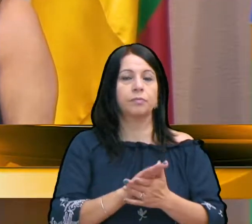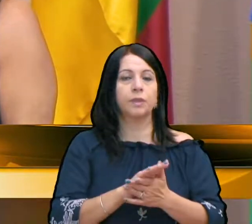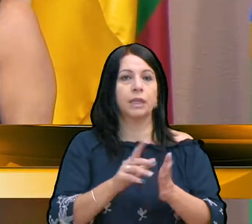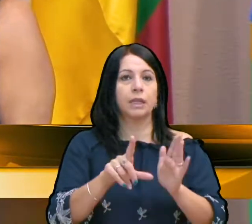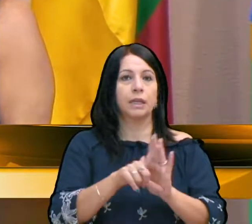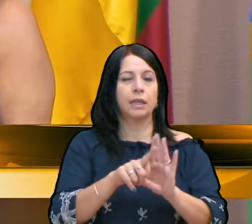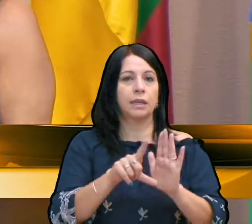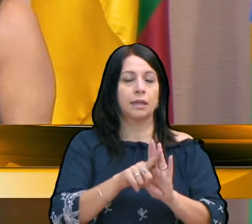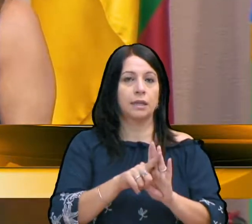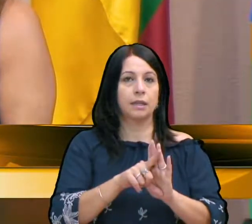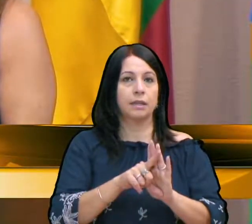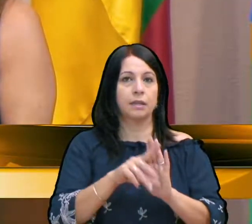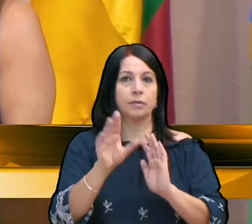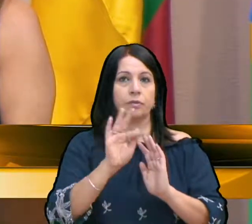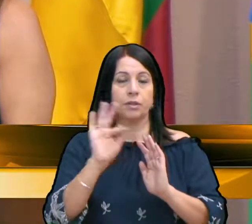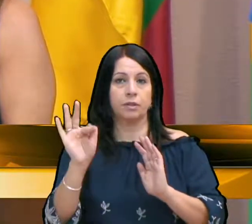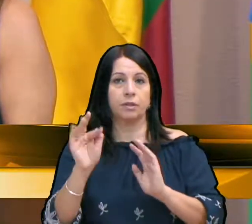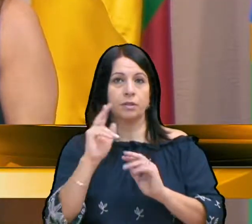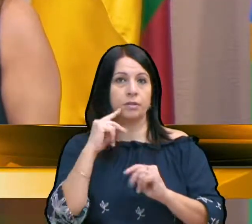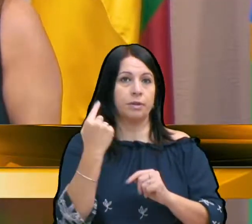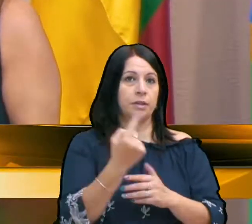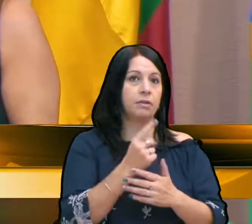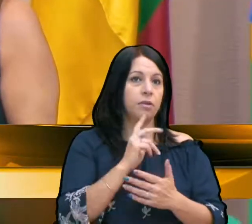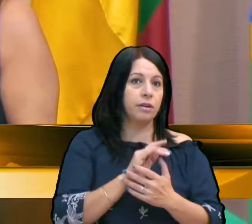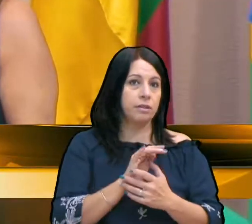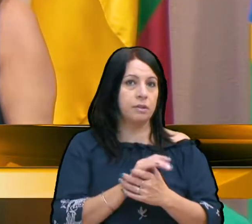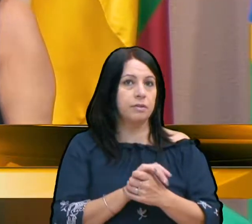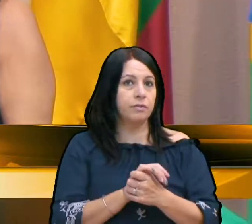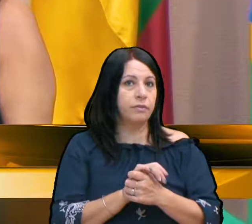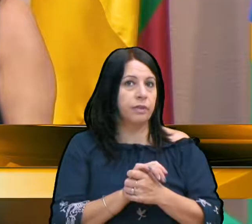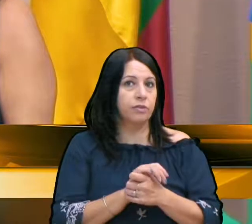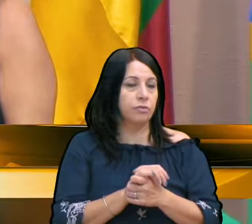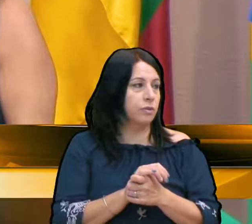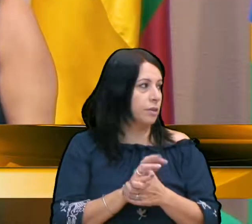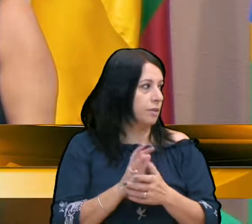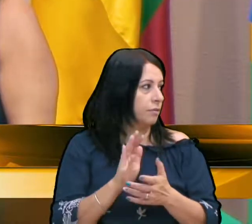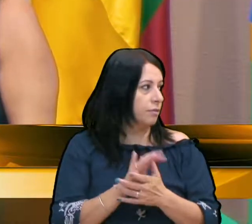leis na esfera federal que foram incorporadas à lei municipal.